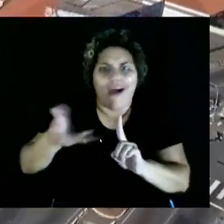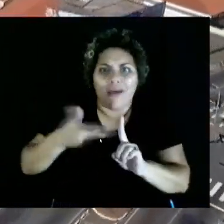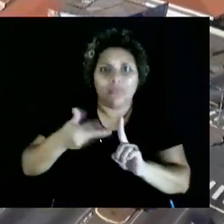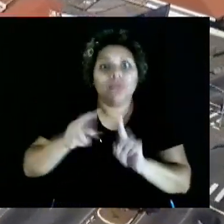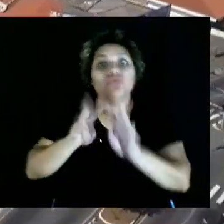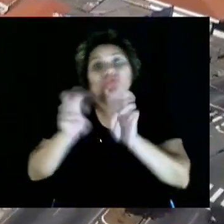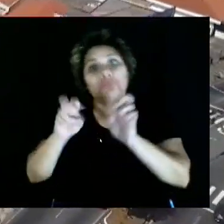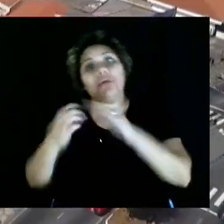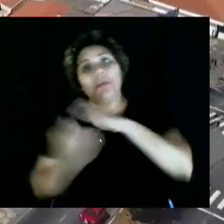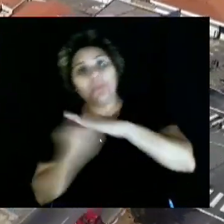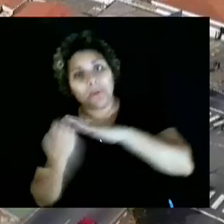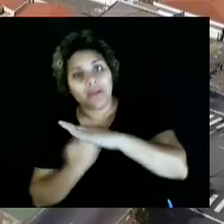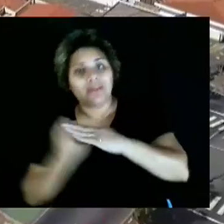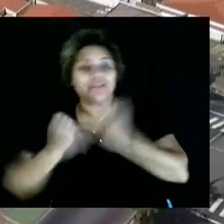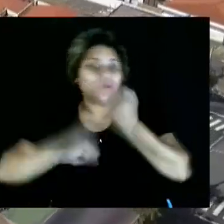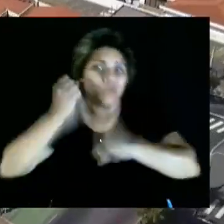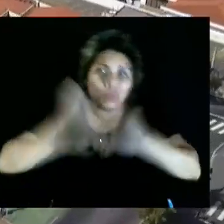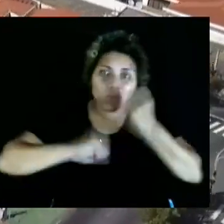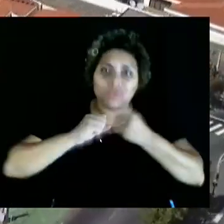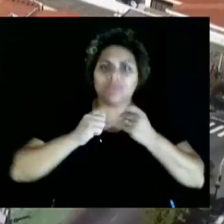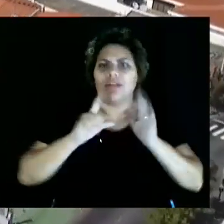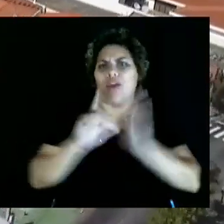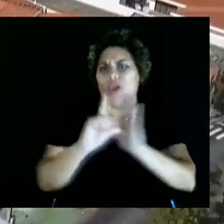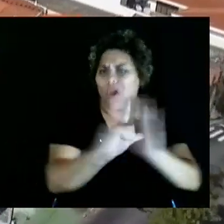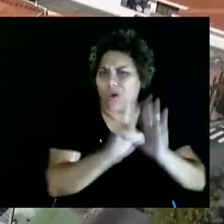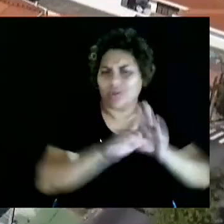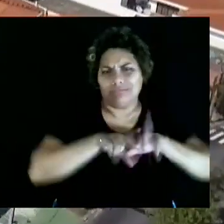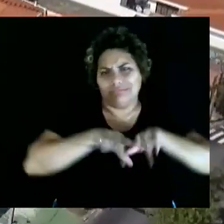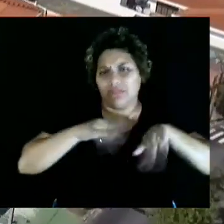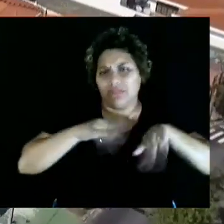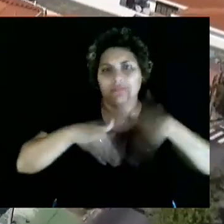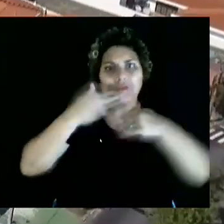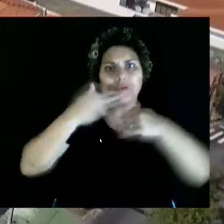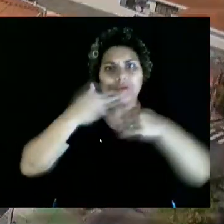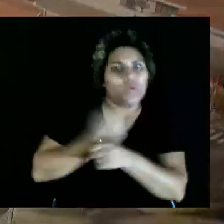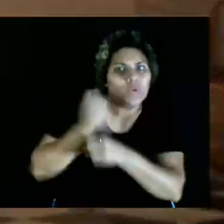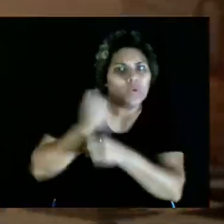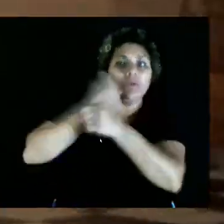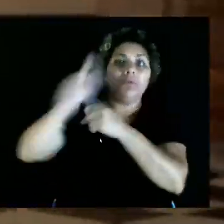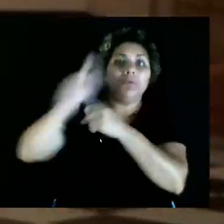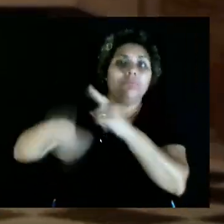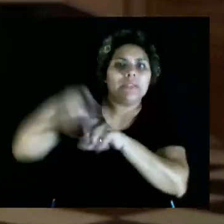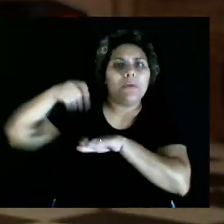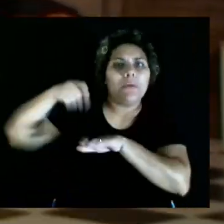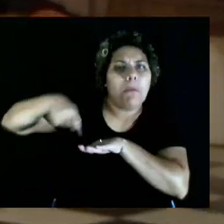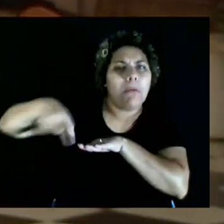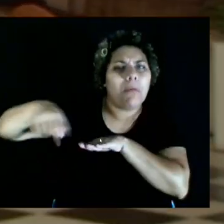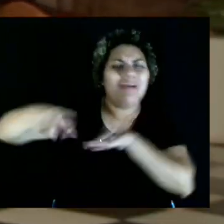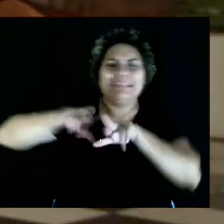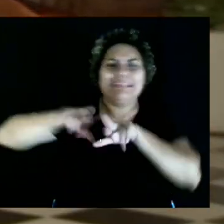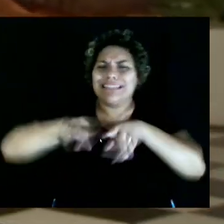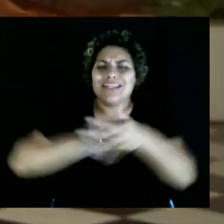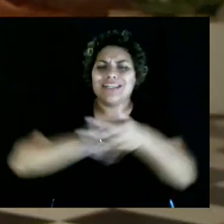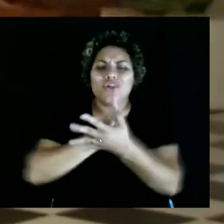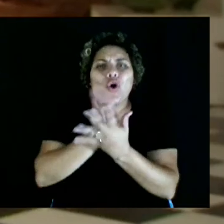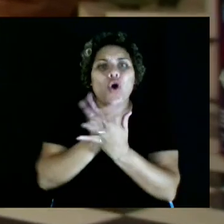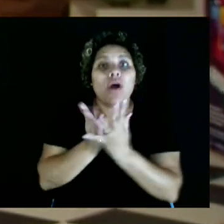dos comércios, o desenvolvimento imobiliário, assim também como agrícola, quer dizer, então você tem muitos setores da economia que acabam